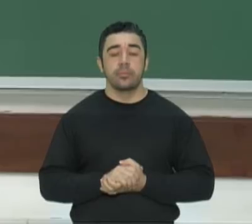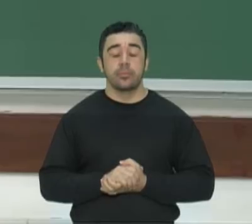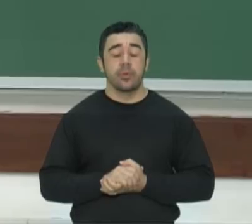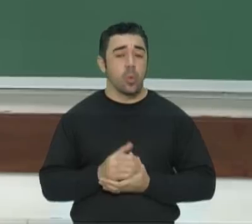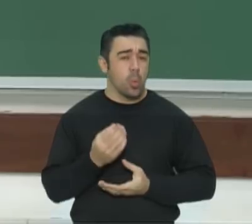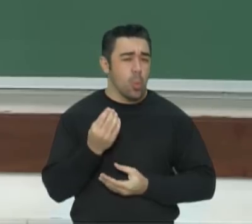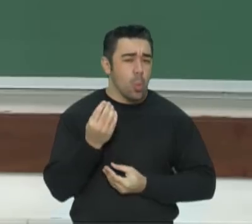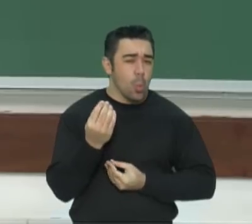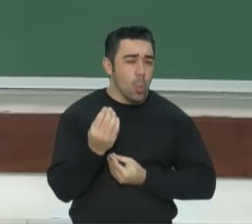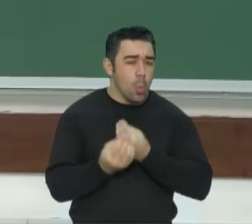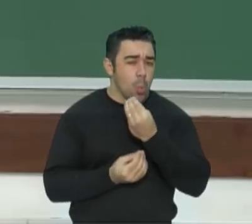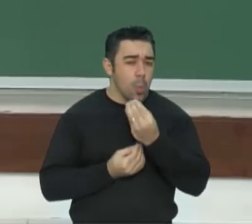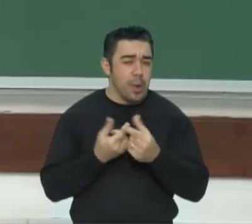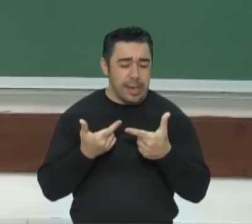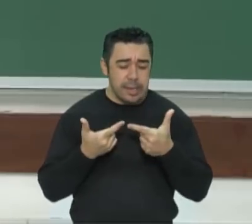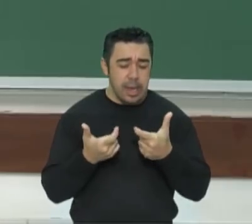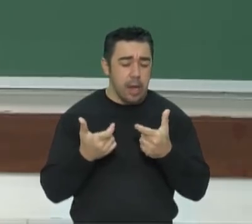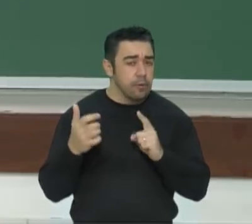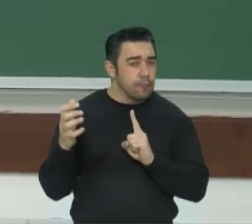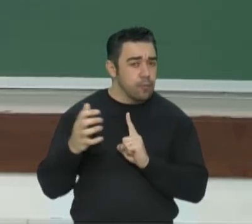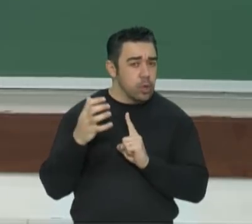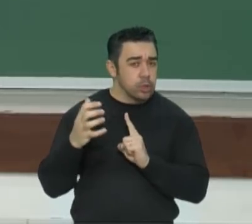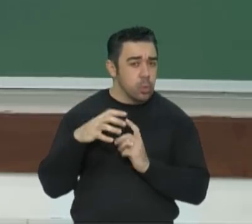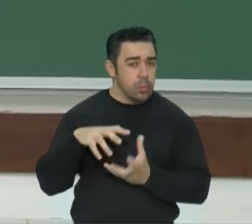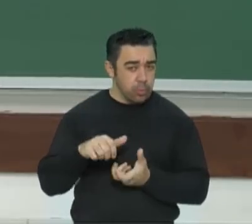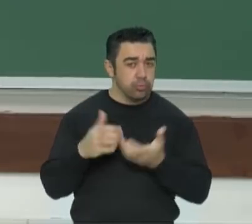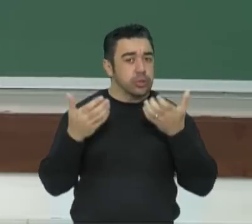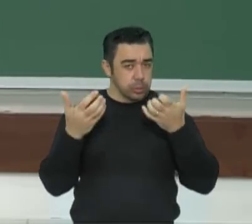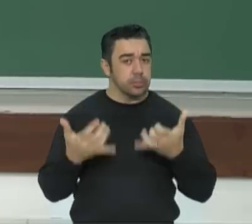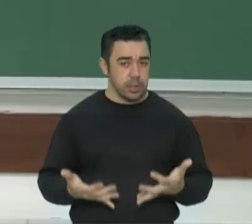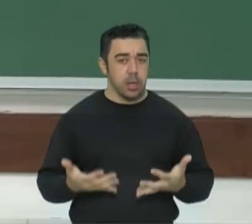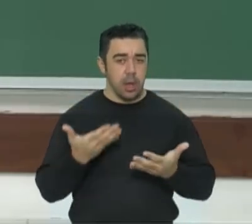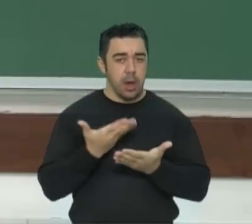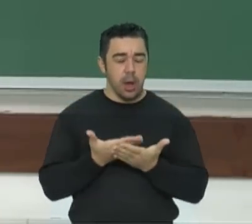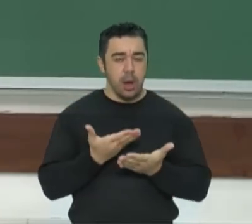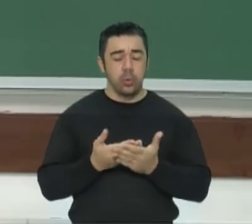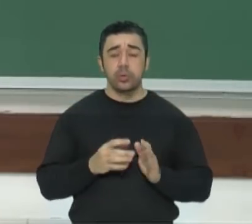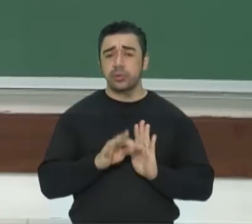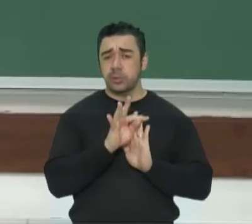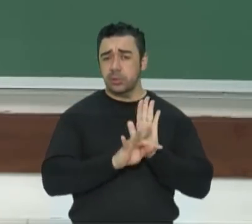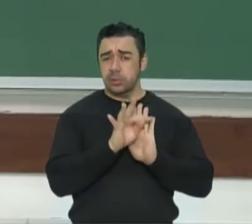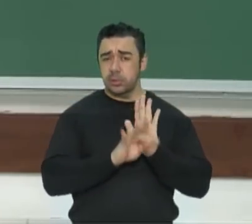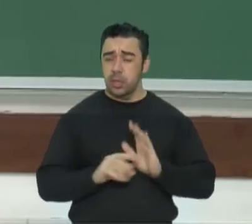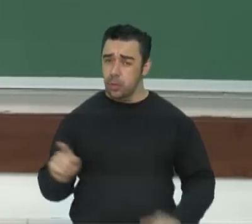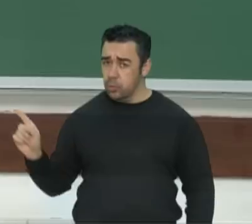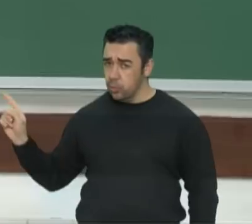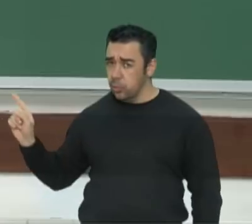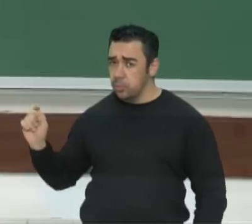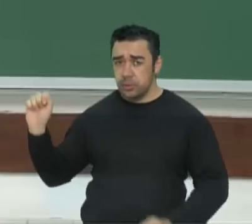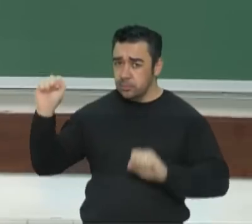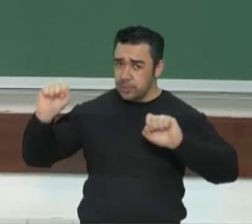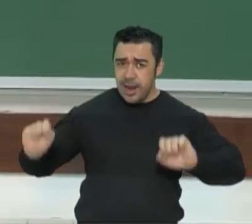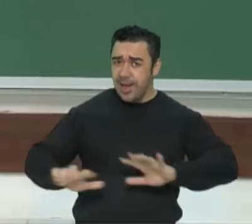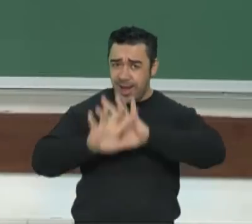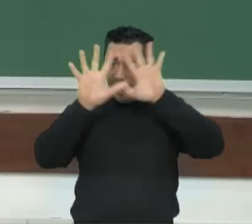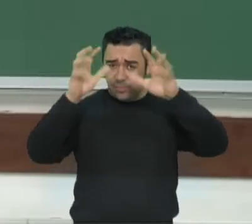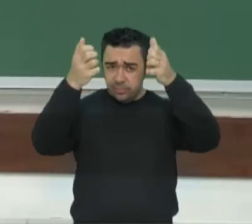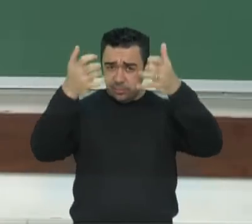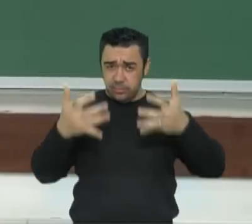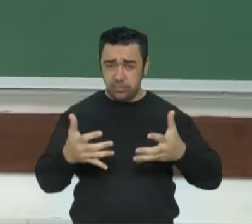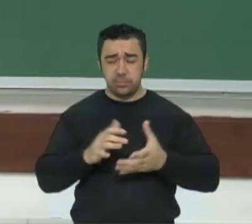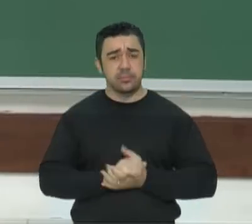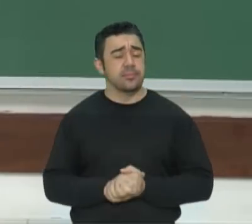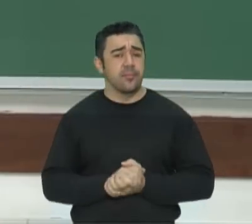Sobre como a guerra afetou o mundo, nós falamos nas aulas e o texto da questão te deixou isso também muito mais claro.